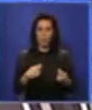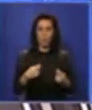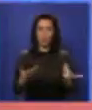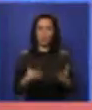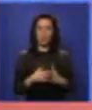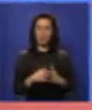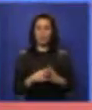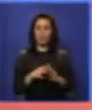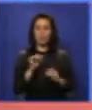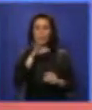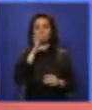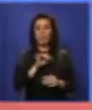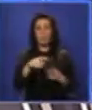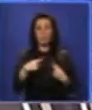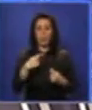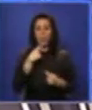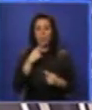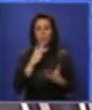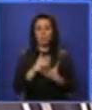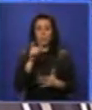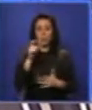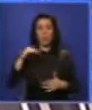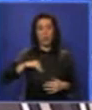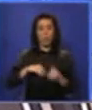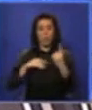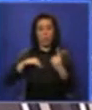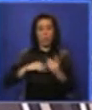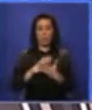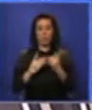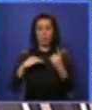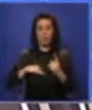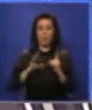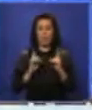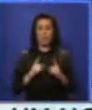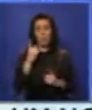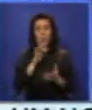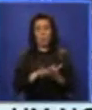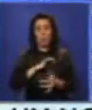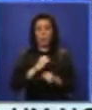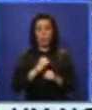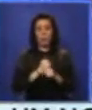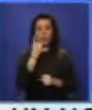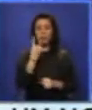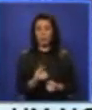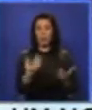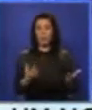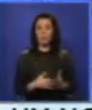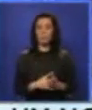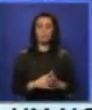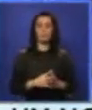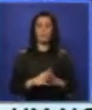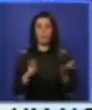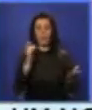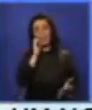para o seu filho, Exato. Para que E é ele só avance. um ordenado. É só o meu marido a trabalhar.